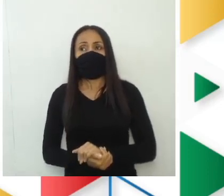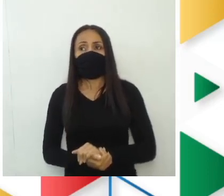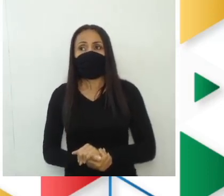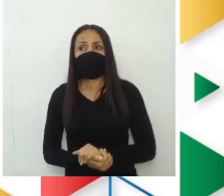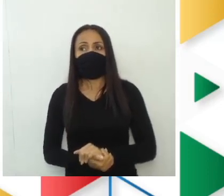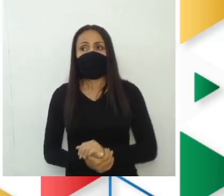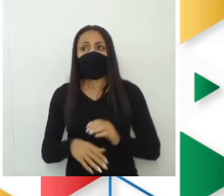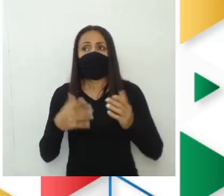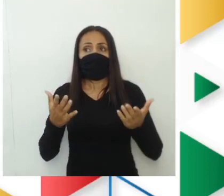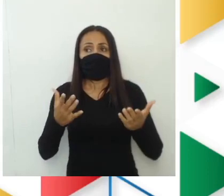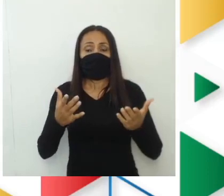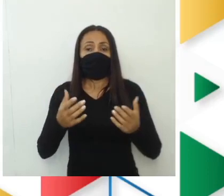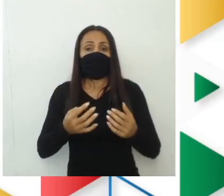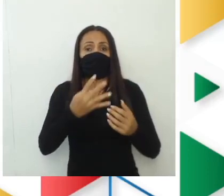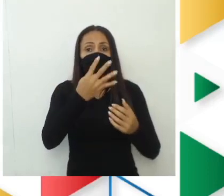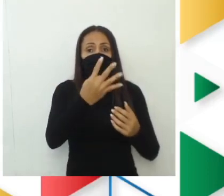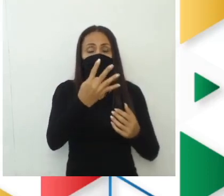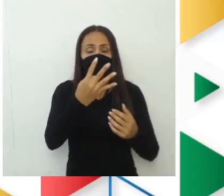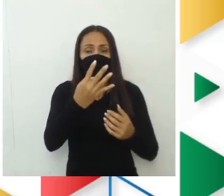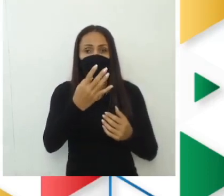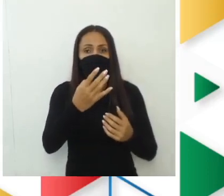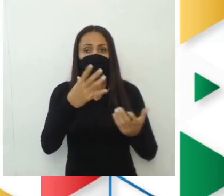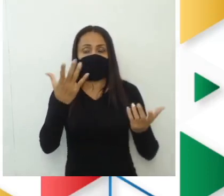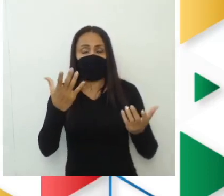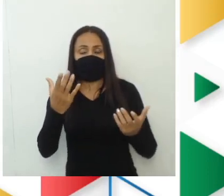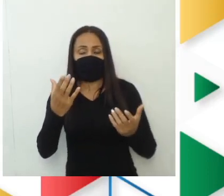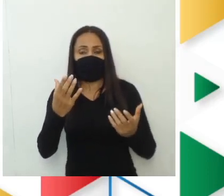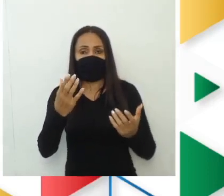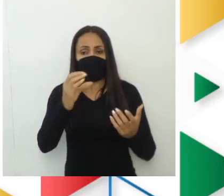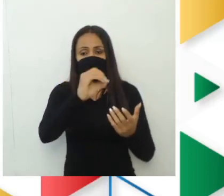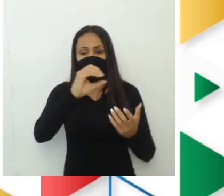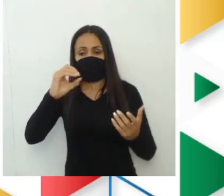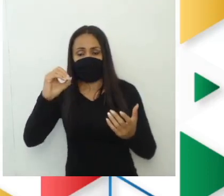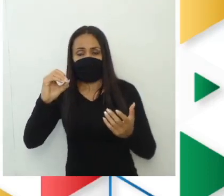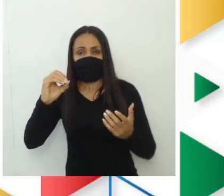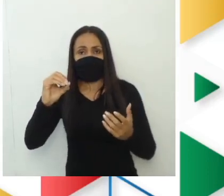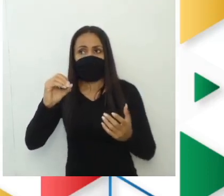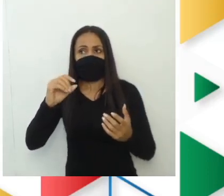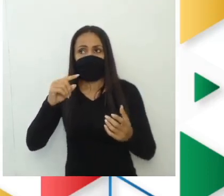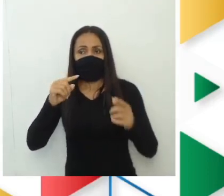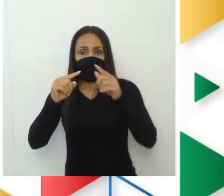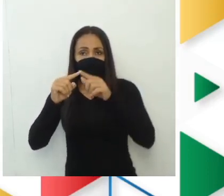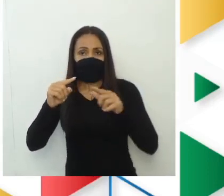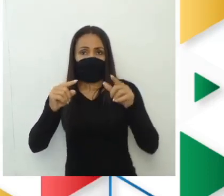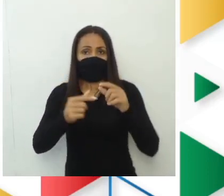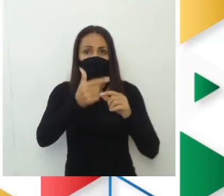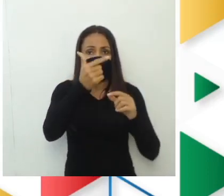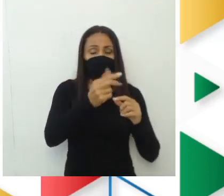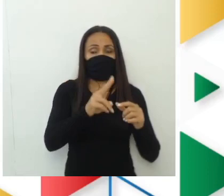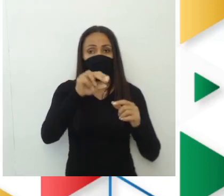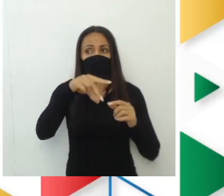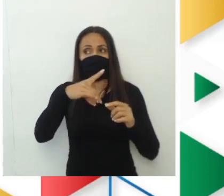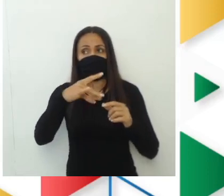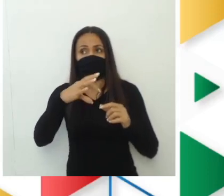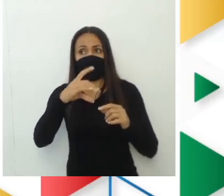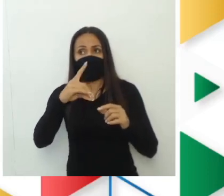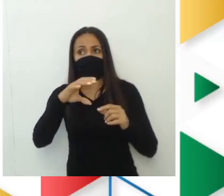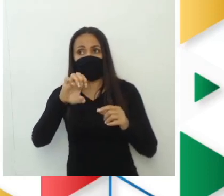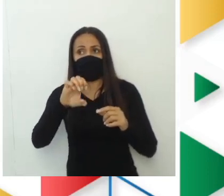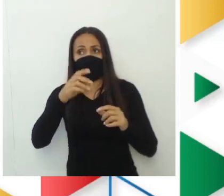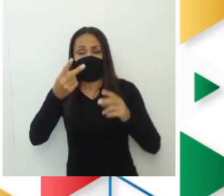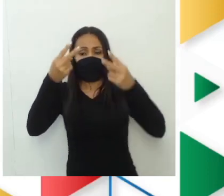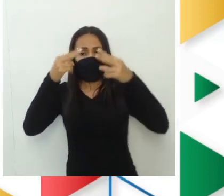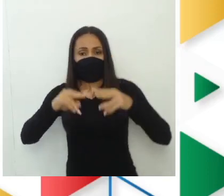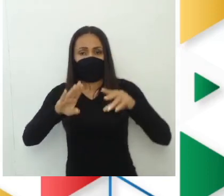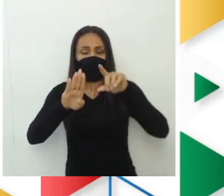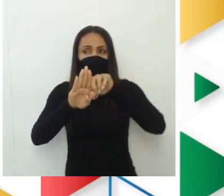milhar, 4 centenas, né? Então 400 e 2 unidades, ok? Uma centena de milhão,